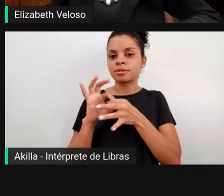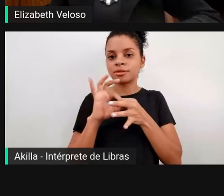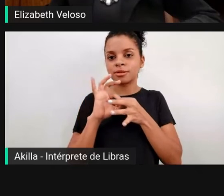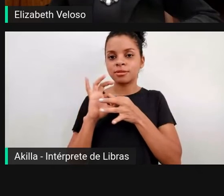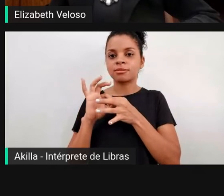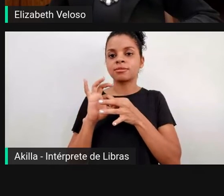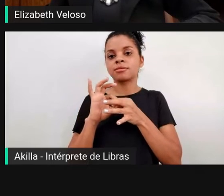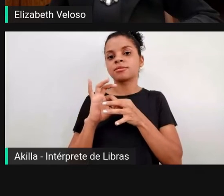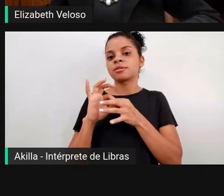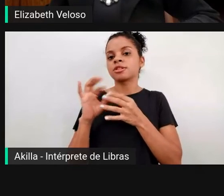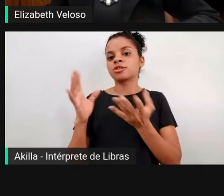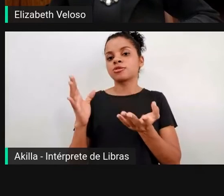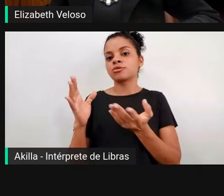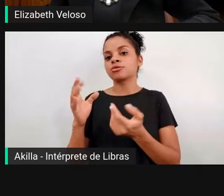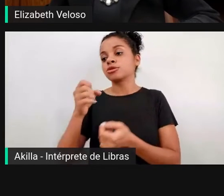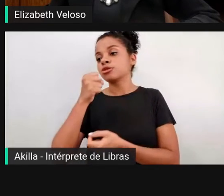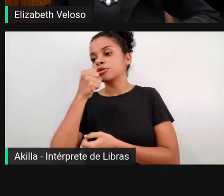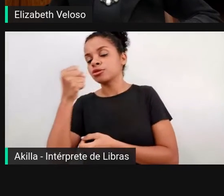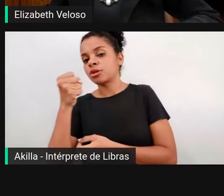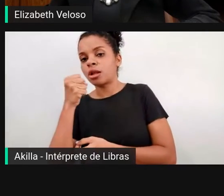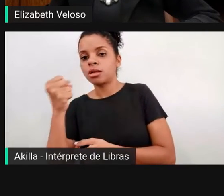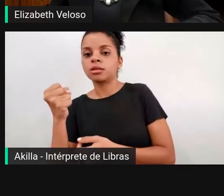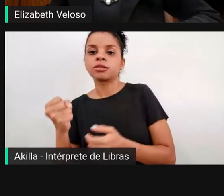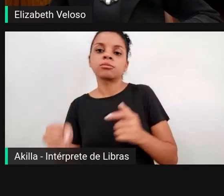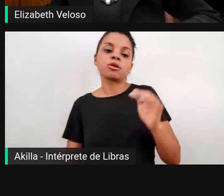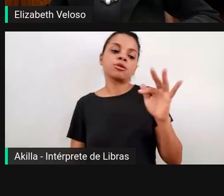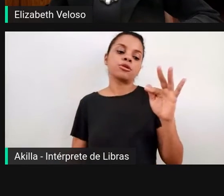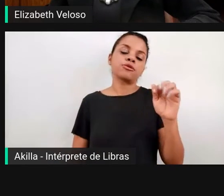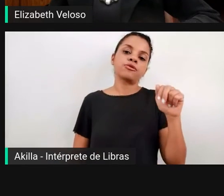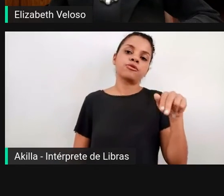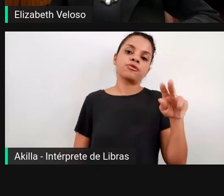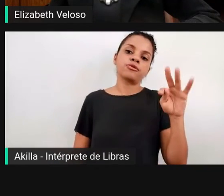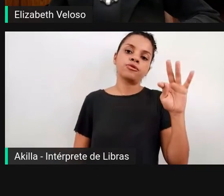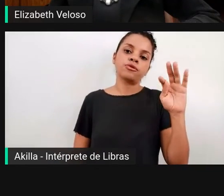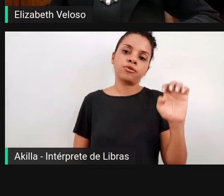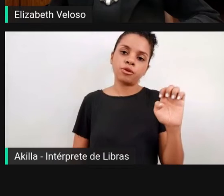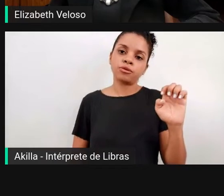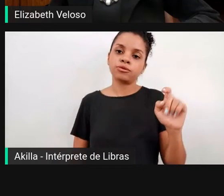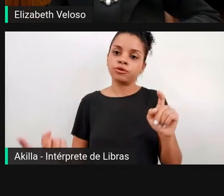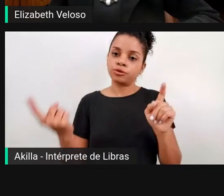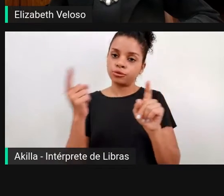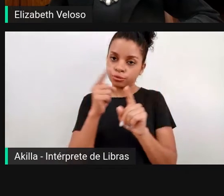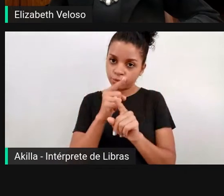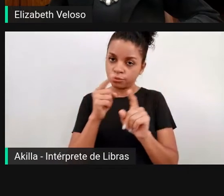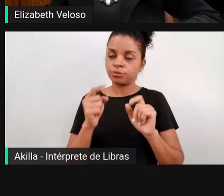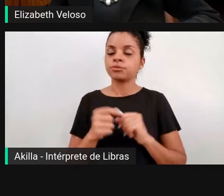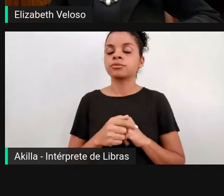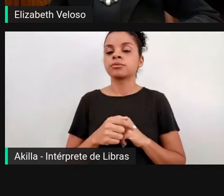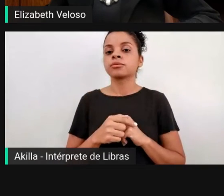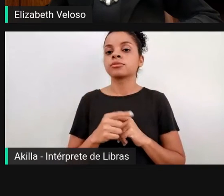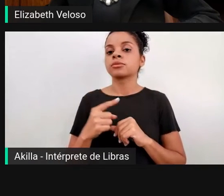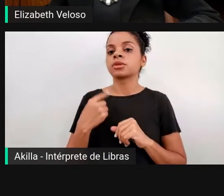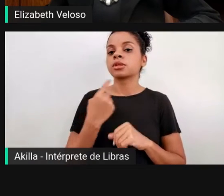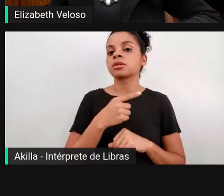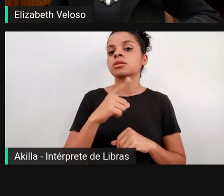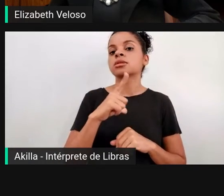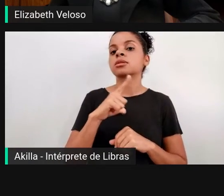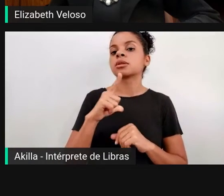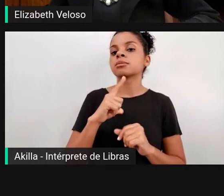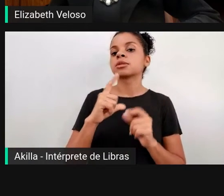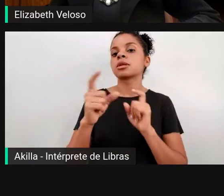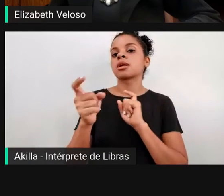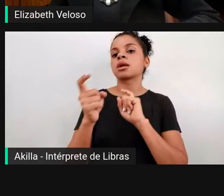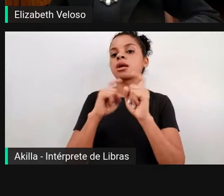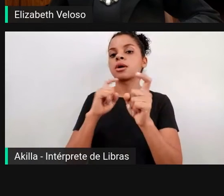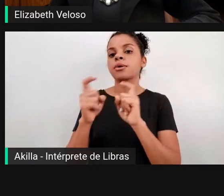jornalista e fonte pensando os mandatos e os próprios parlamentares, né? A gente tem reuniões, às vezes esses